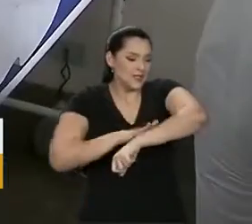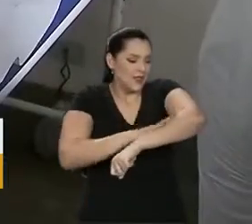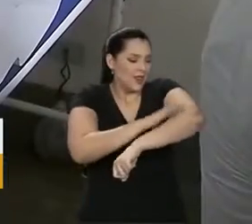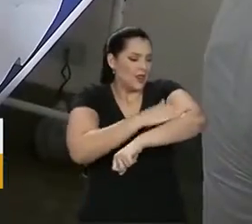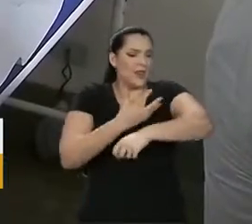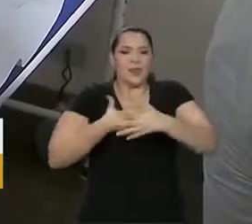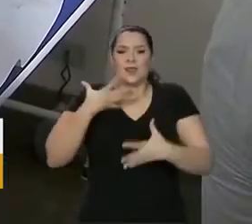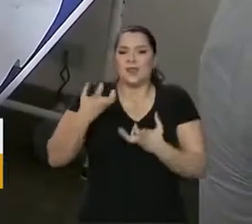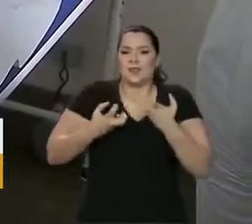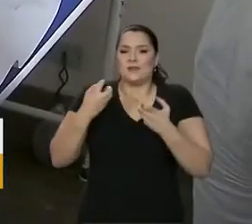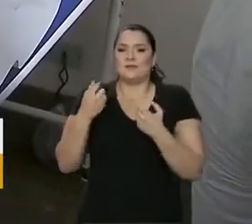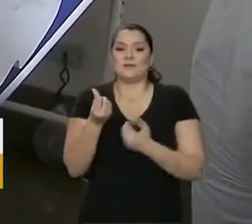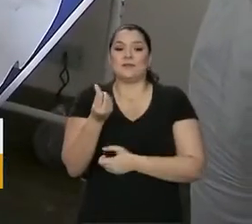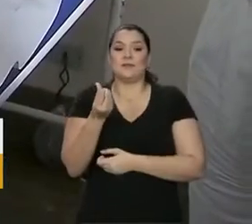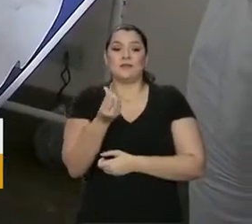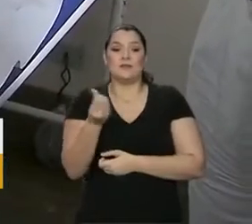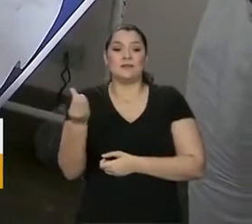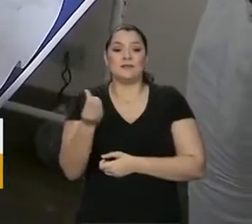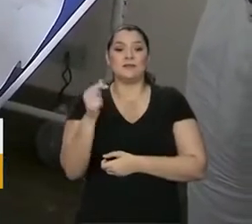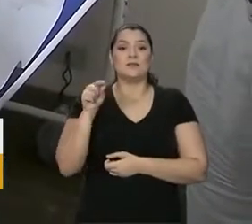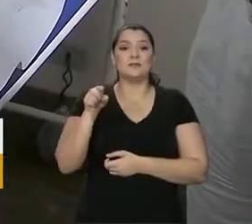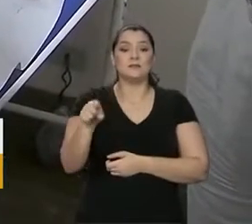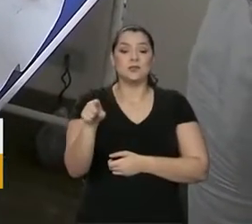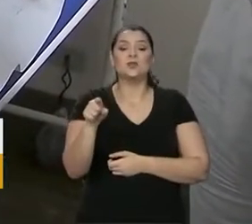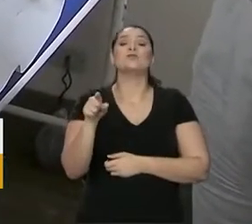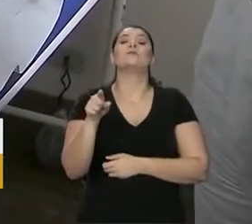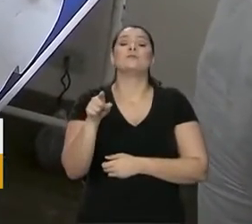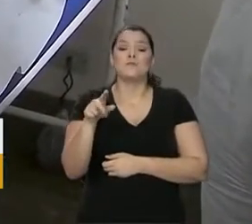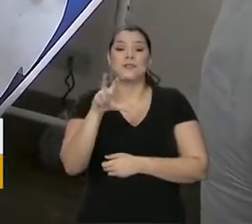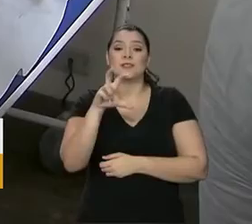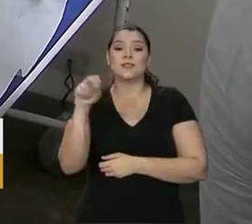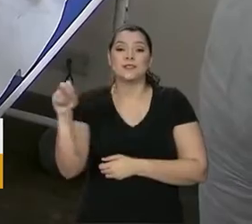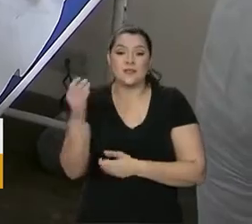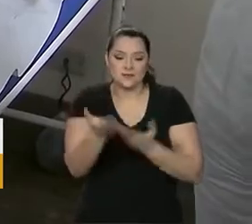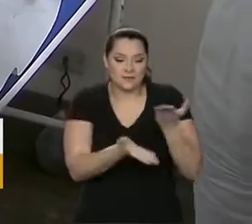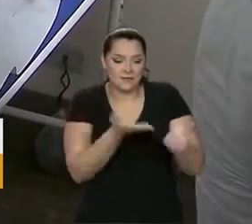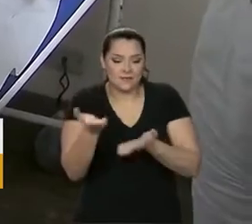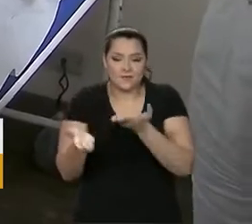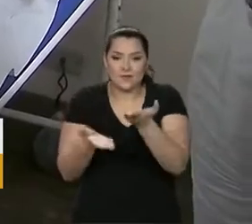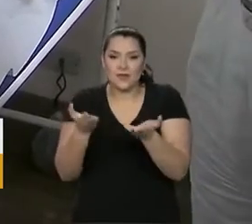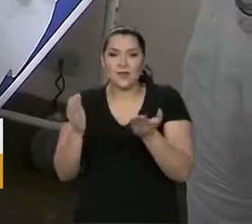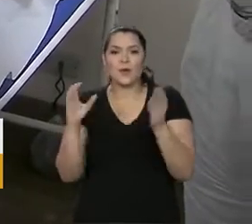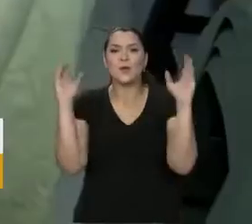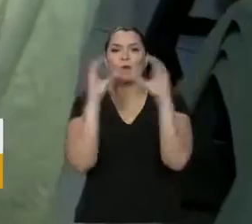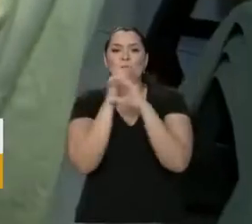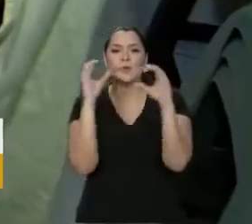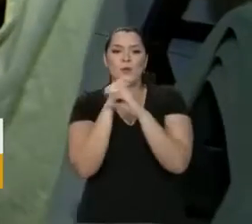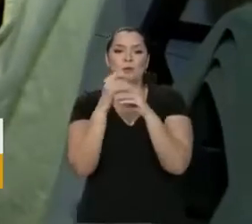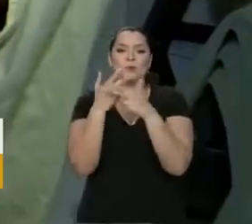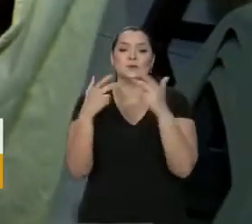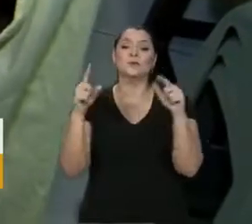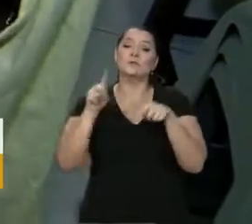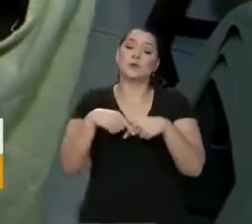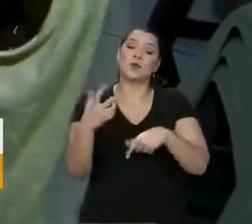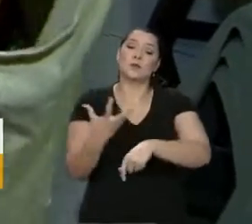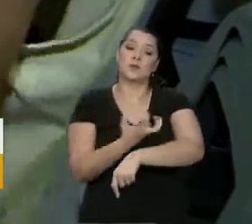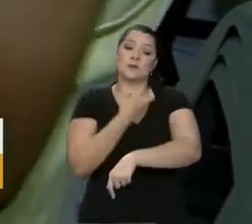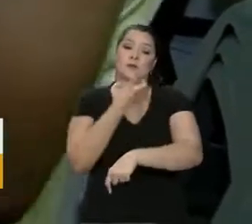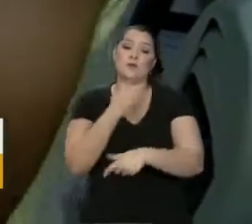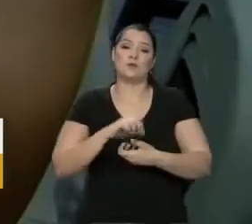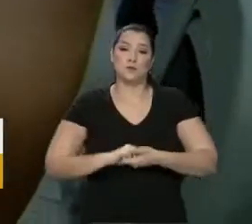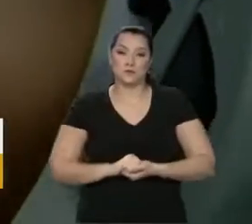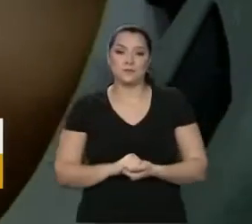e mais de 66 mil e quinhentos procedimentos ambulatory ais por causa de